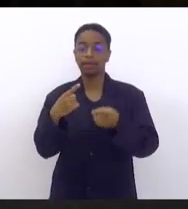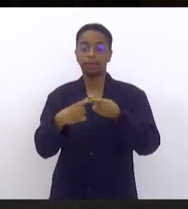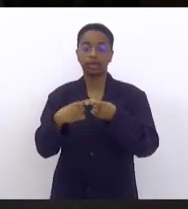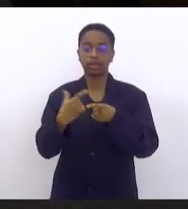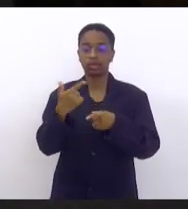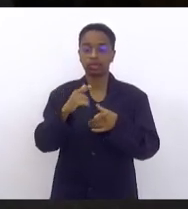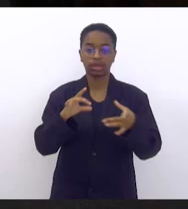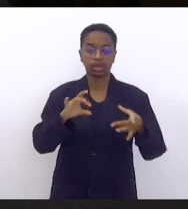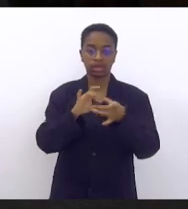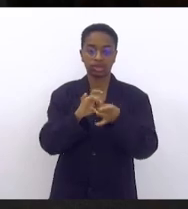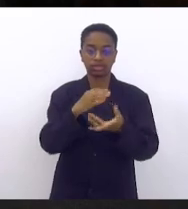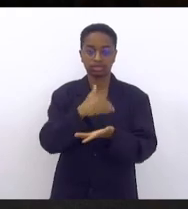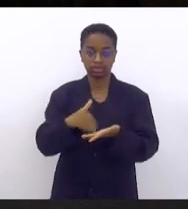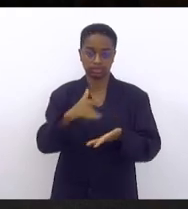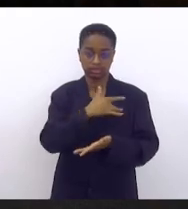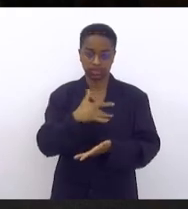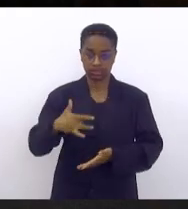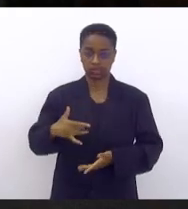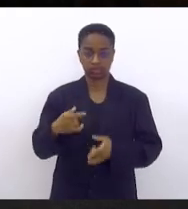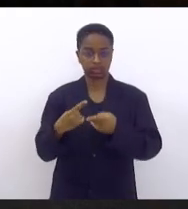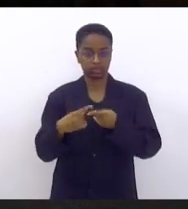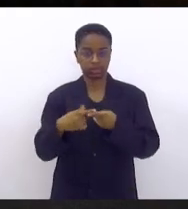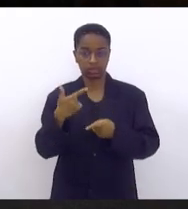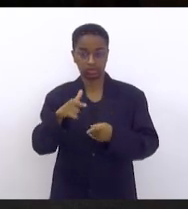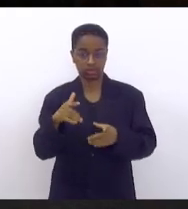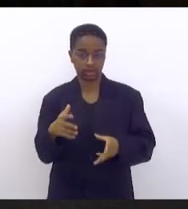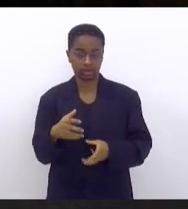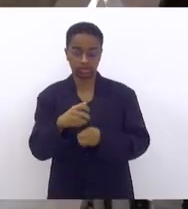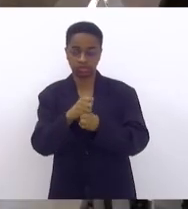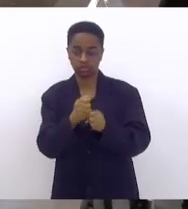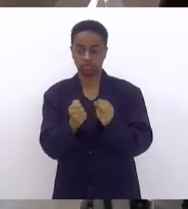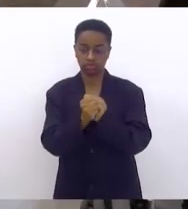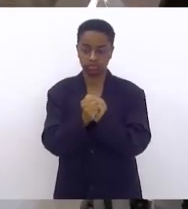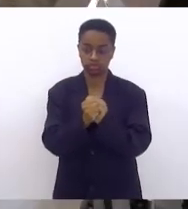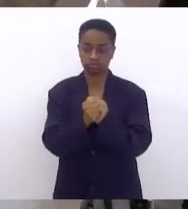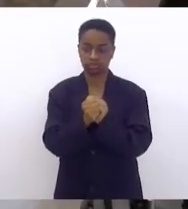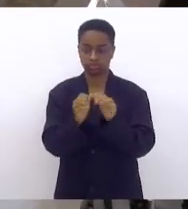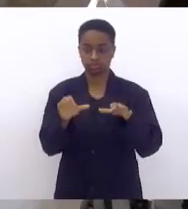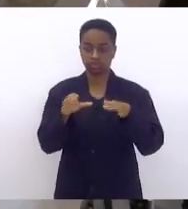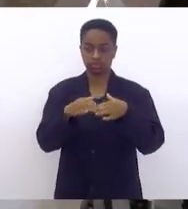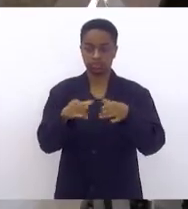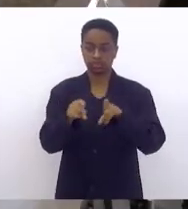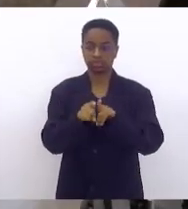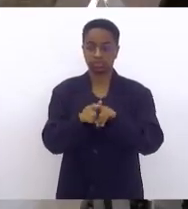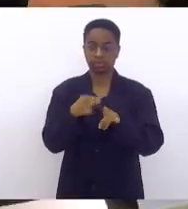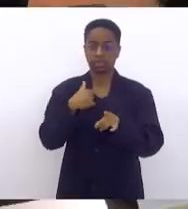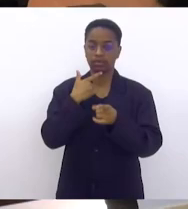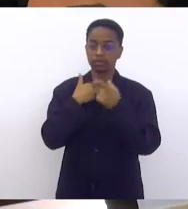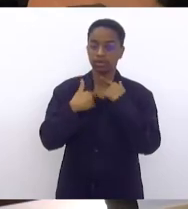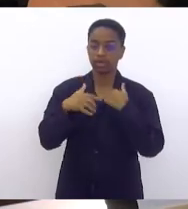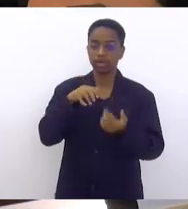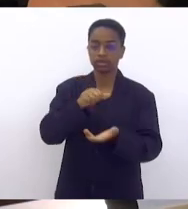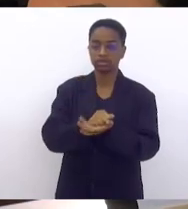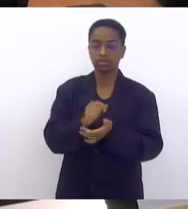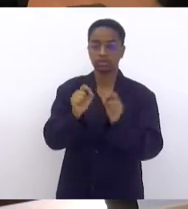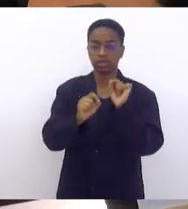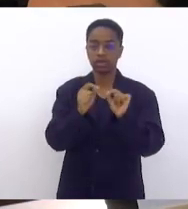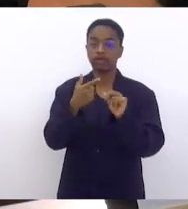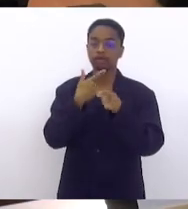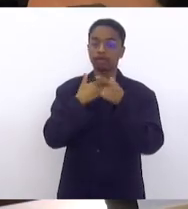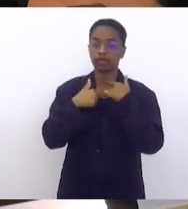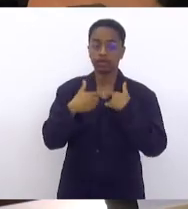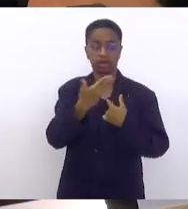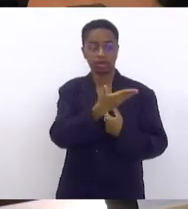estão nessa conta, Colurb de pequenos trabalhadores, e que eu quero registrar aqui, é o nosso desejo que esses